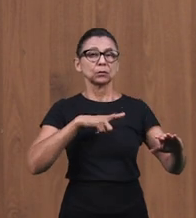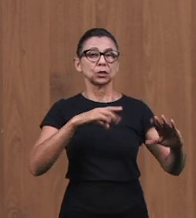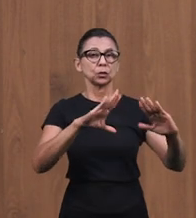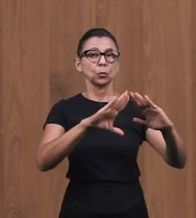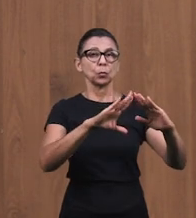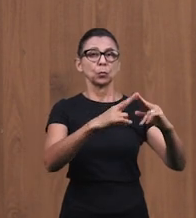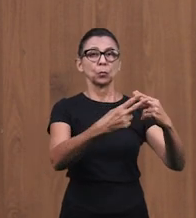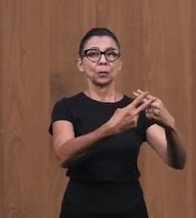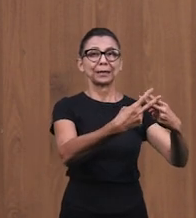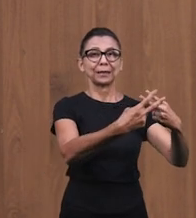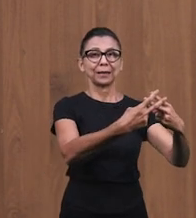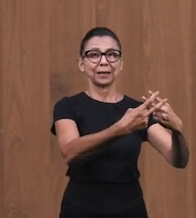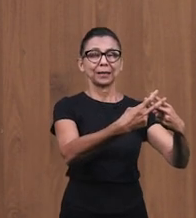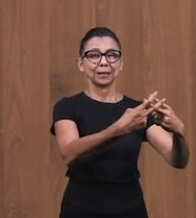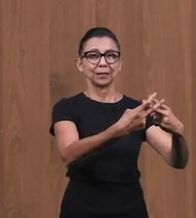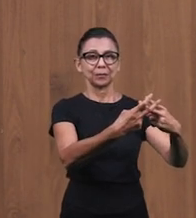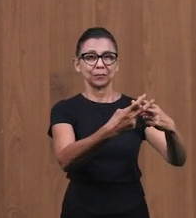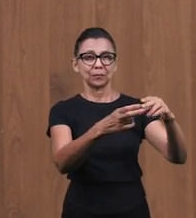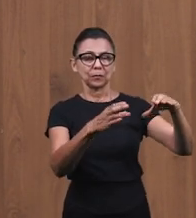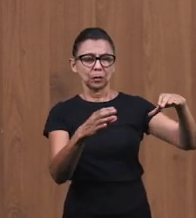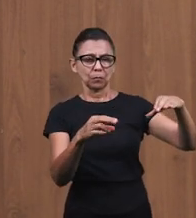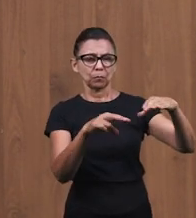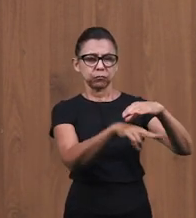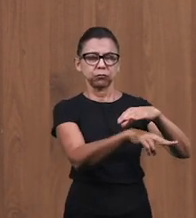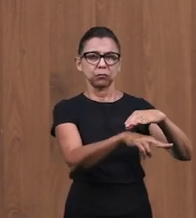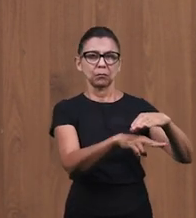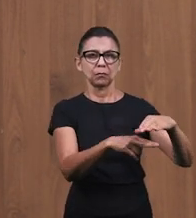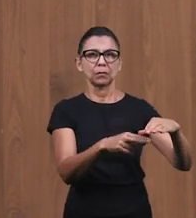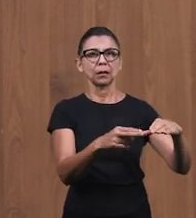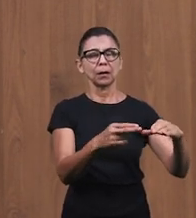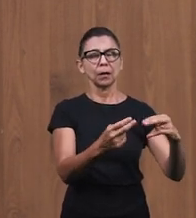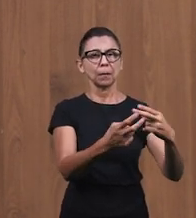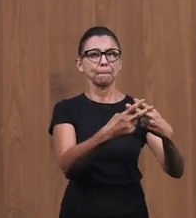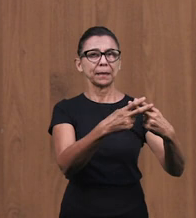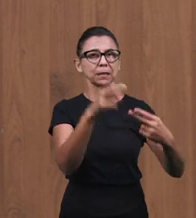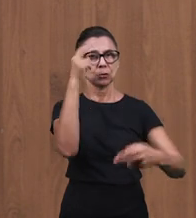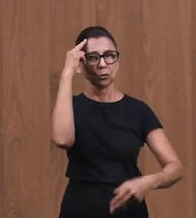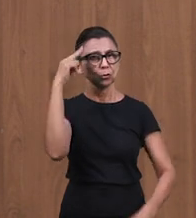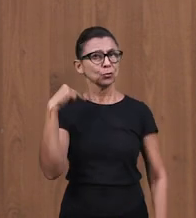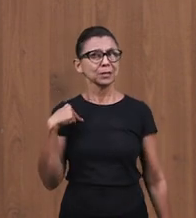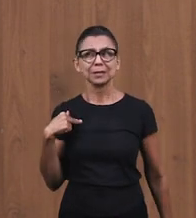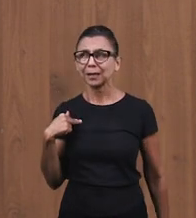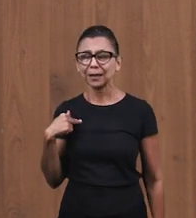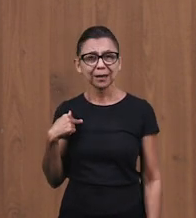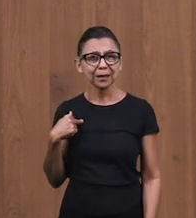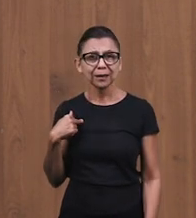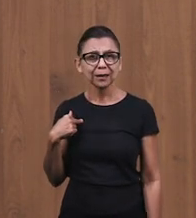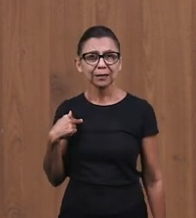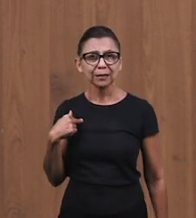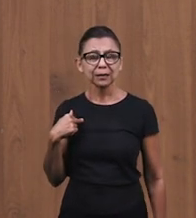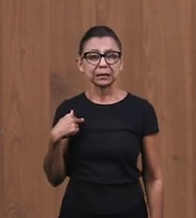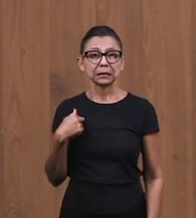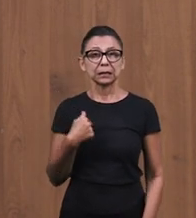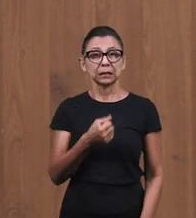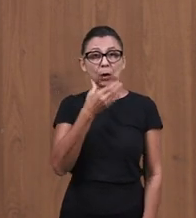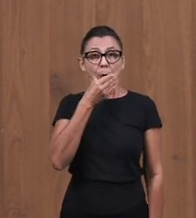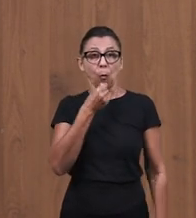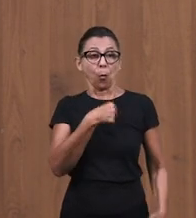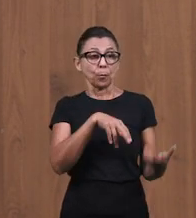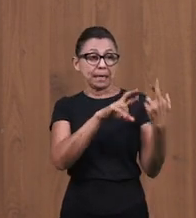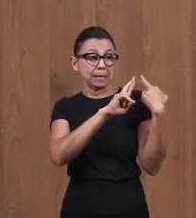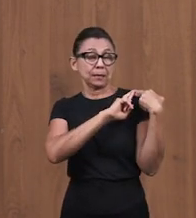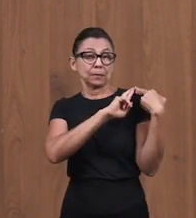os presos. E você deve estar se perguntando como que isso é possível. Só pelo poder de Deus. O carcereiro